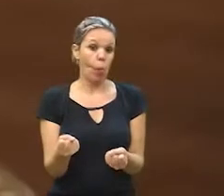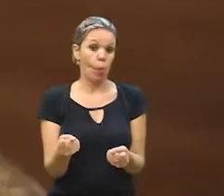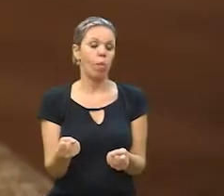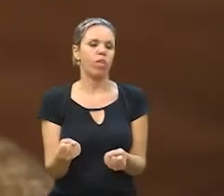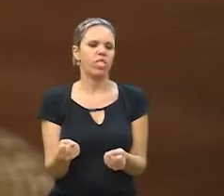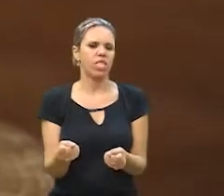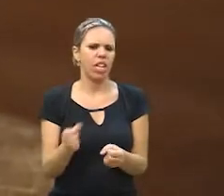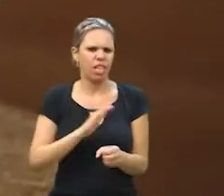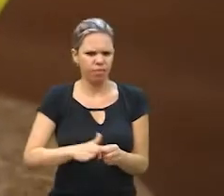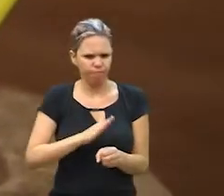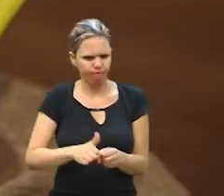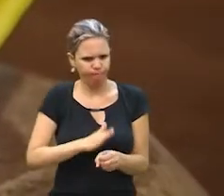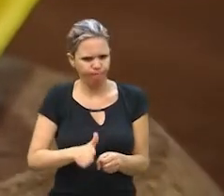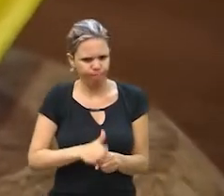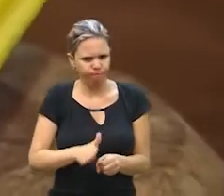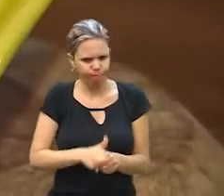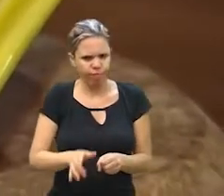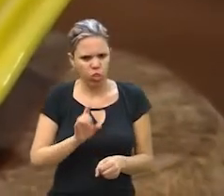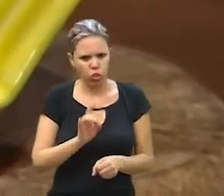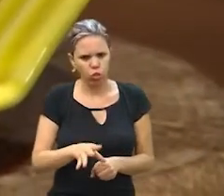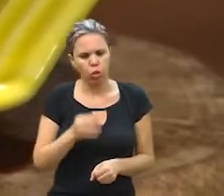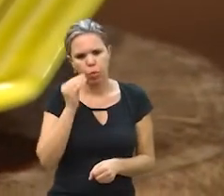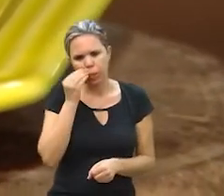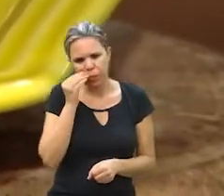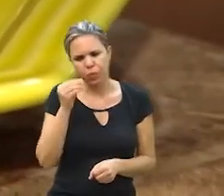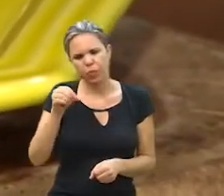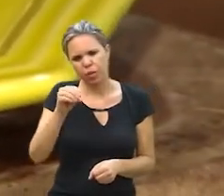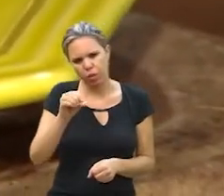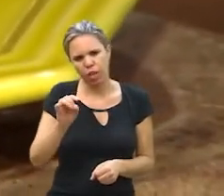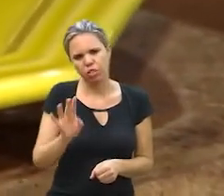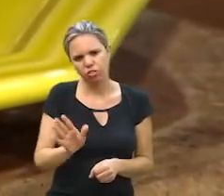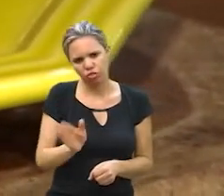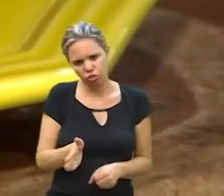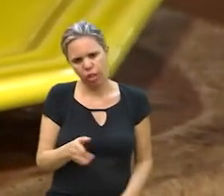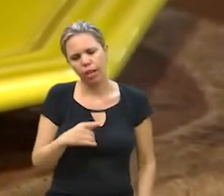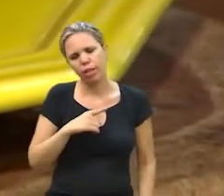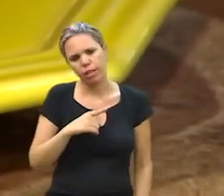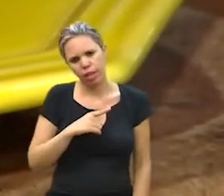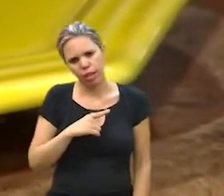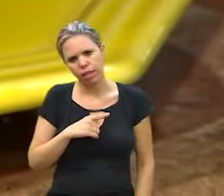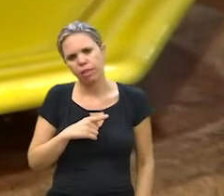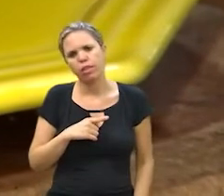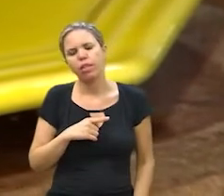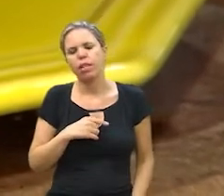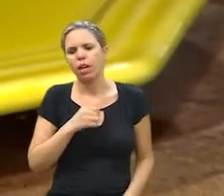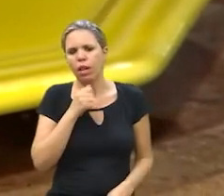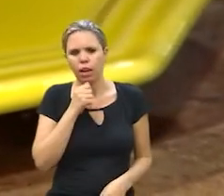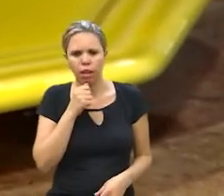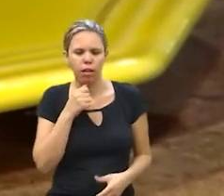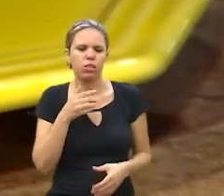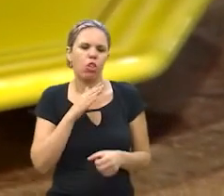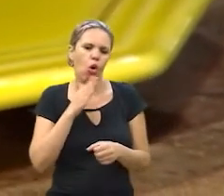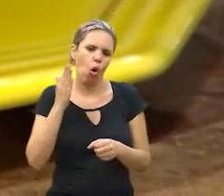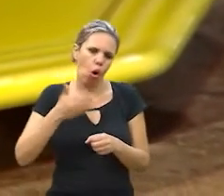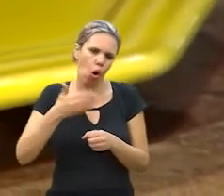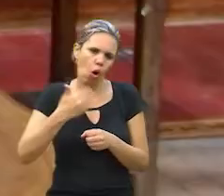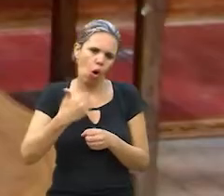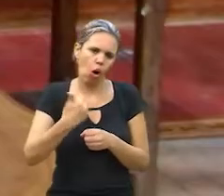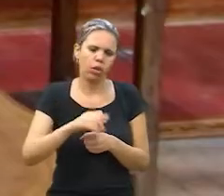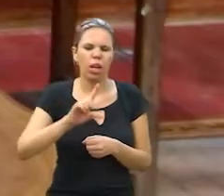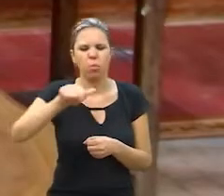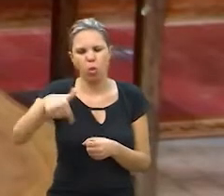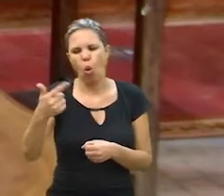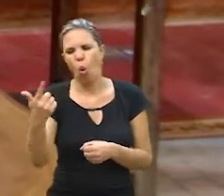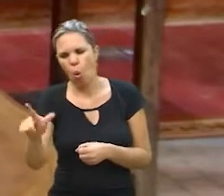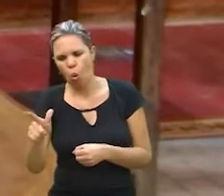é desfiada já. Já compro ela já desfiada, já salgada. E aí tem aquela que o processo você tem que cortar ela, dessalgar, para